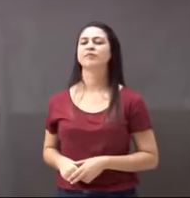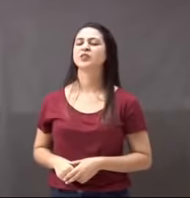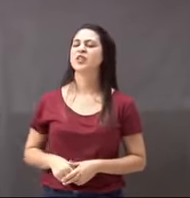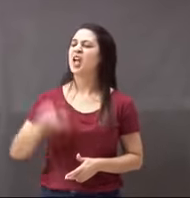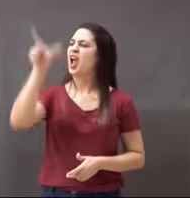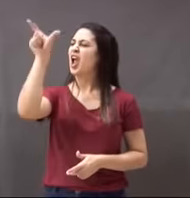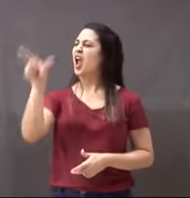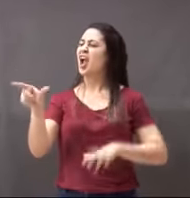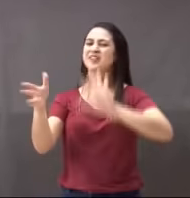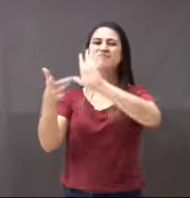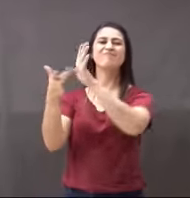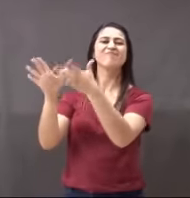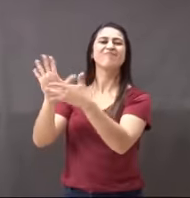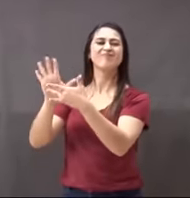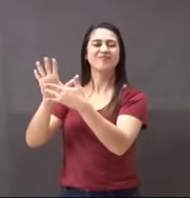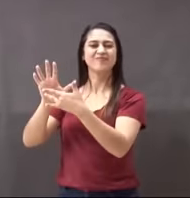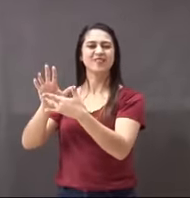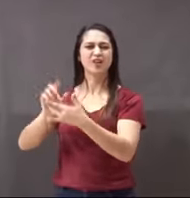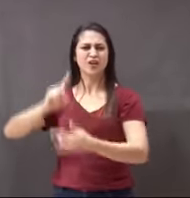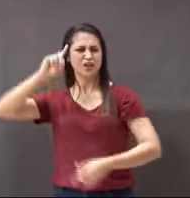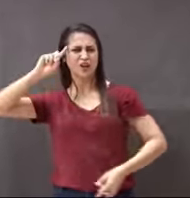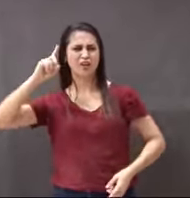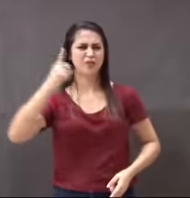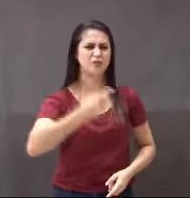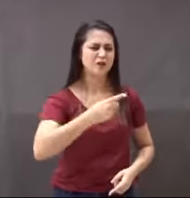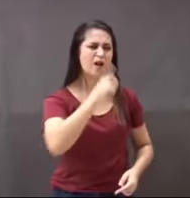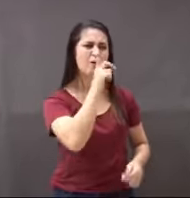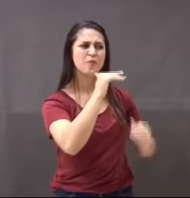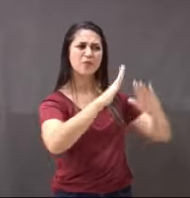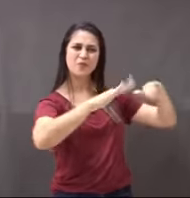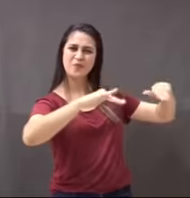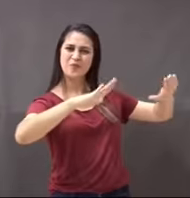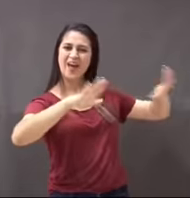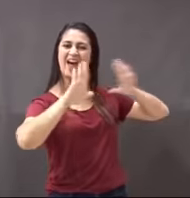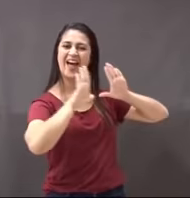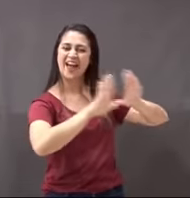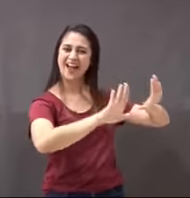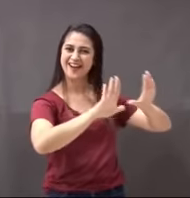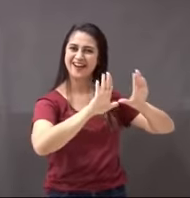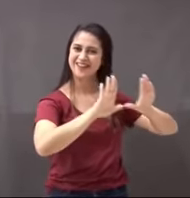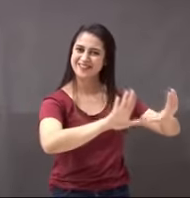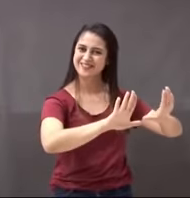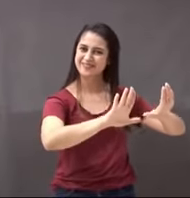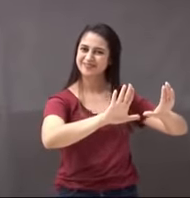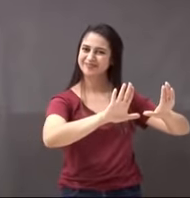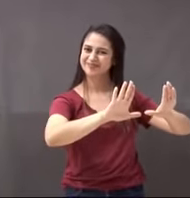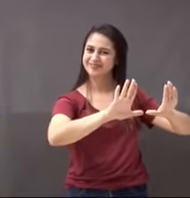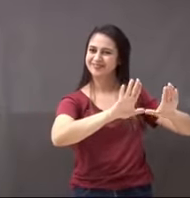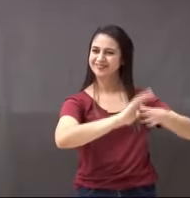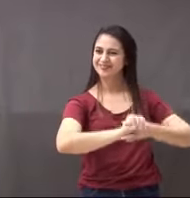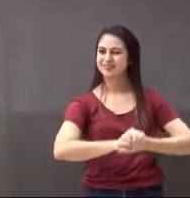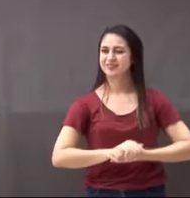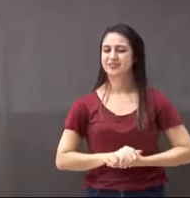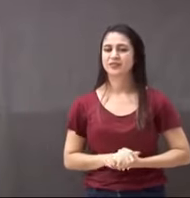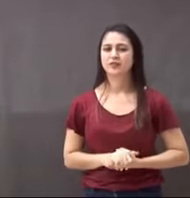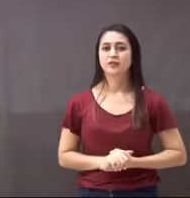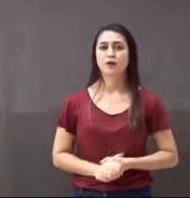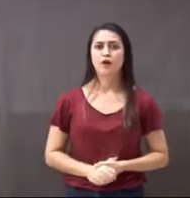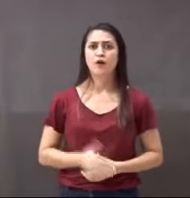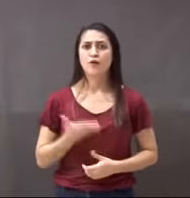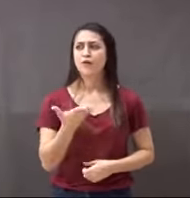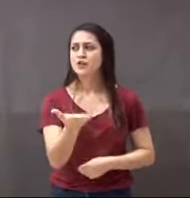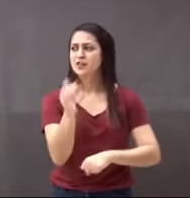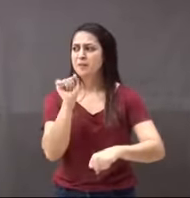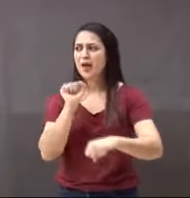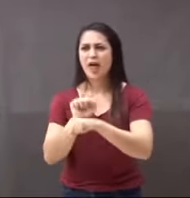Sou Jesus o Nazareno e já dei ordem pra acalmar o mar. Quero ouvir a noiva, vai. Você não